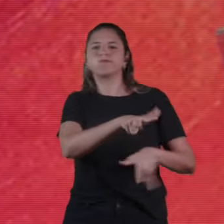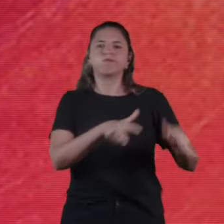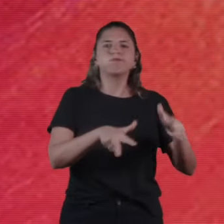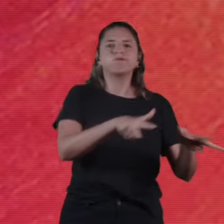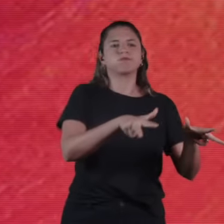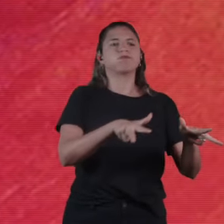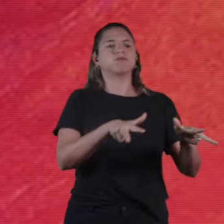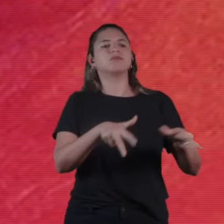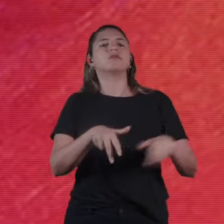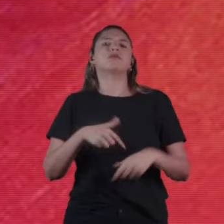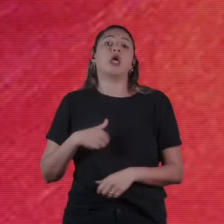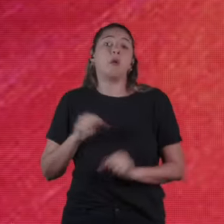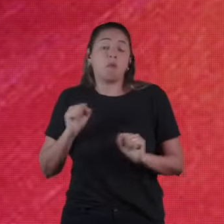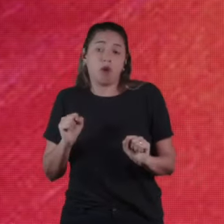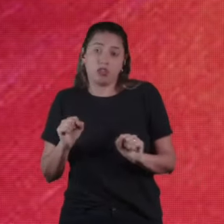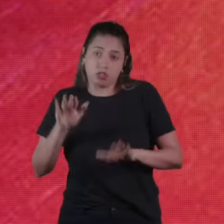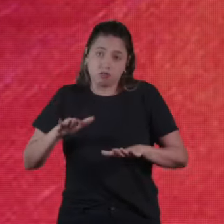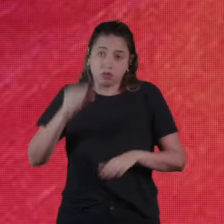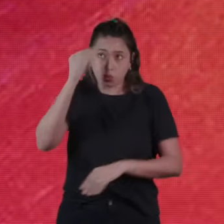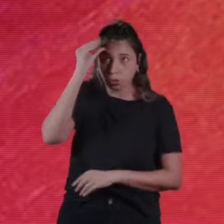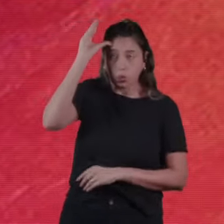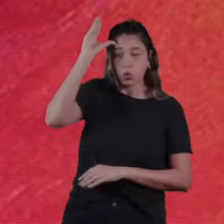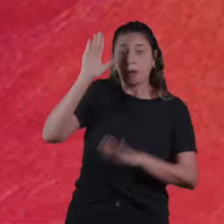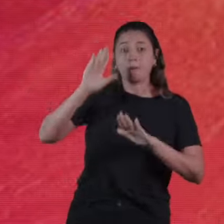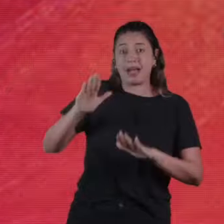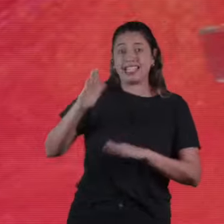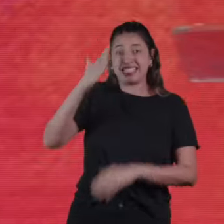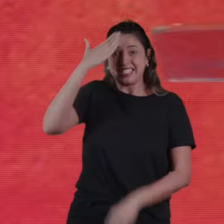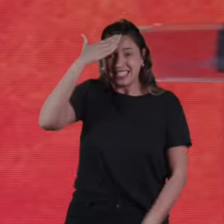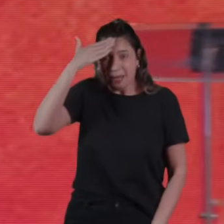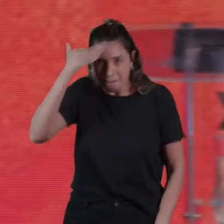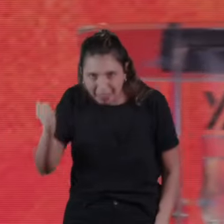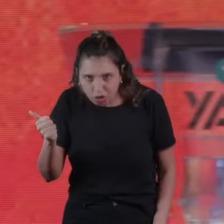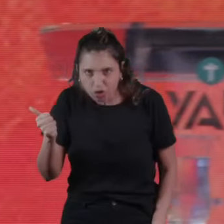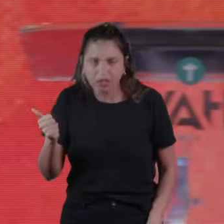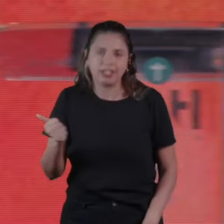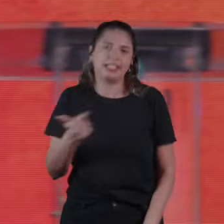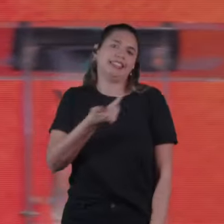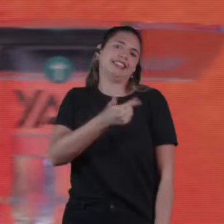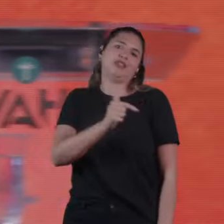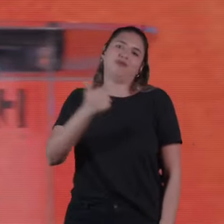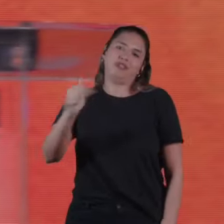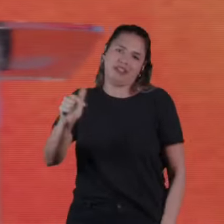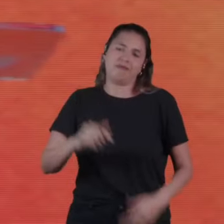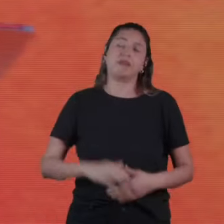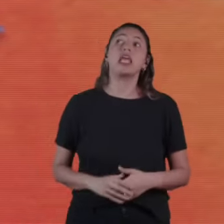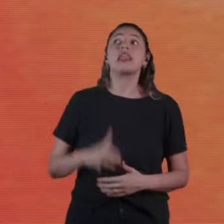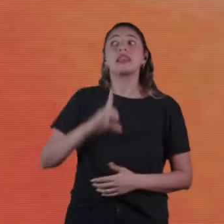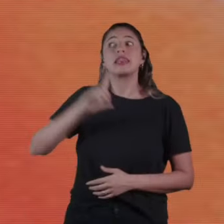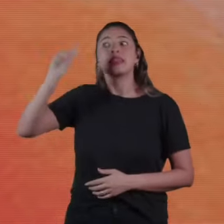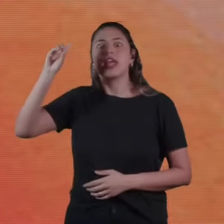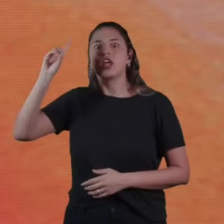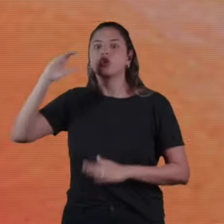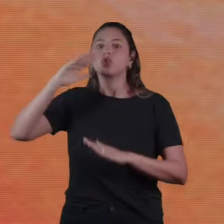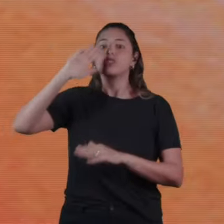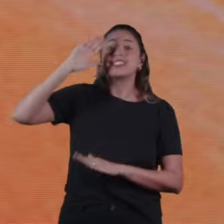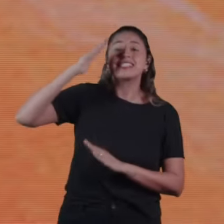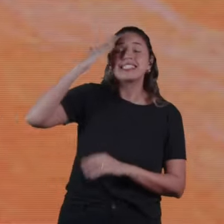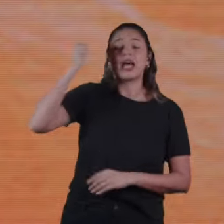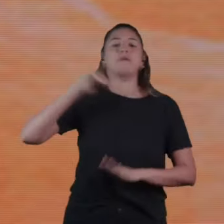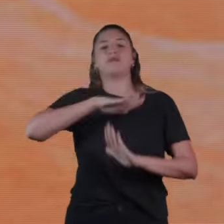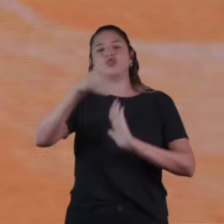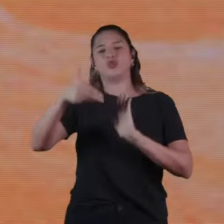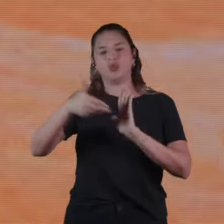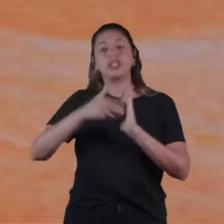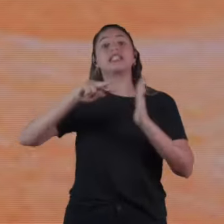informado e não ter sabedoria. Deus, quando nós falamos que Ele é onisciente, isso pressupõe